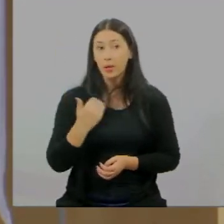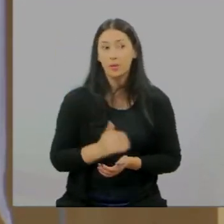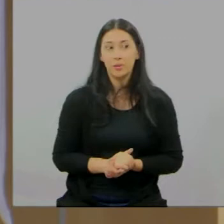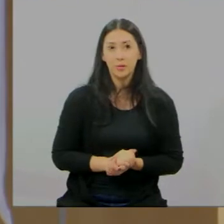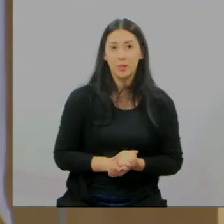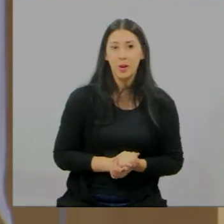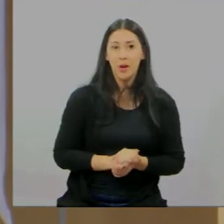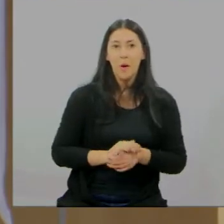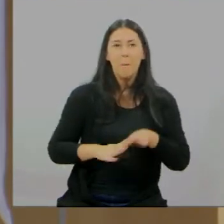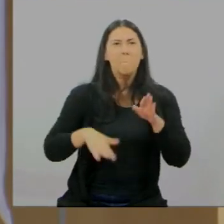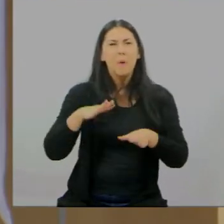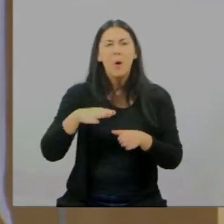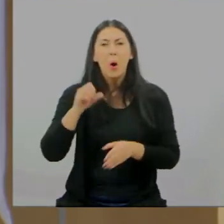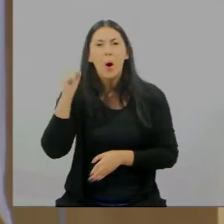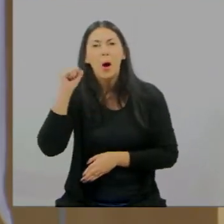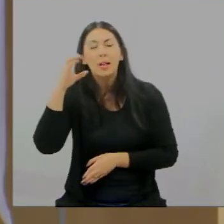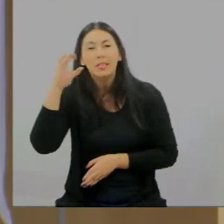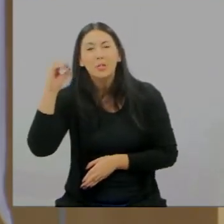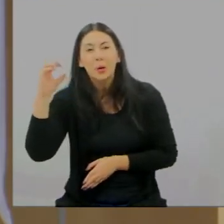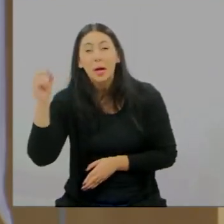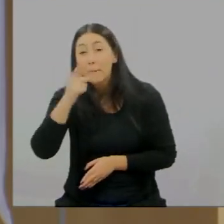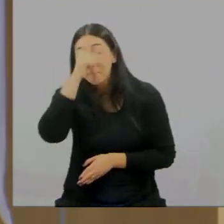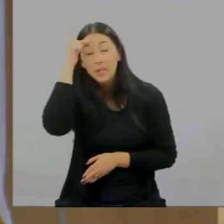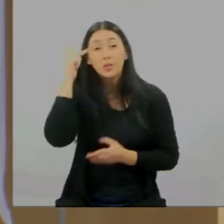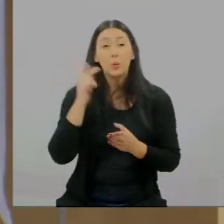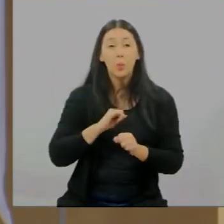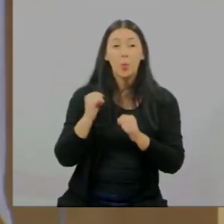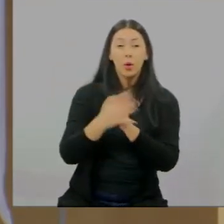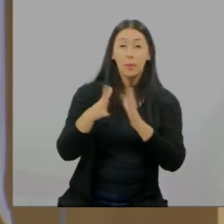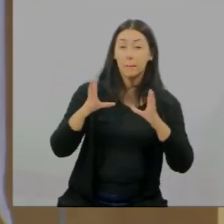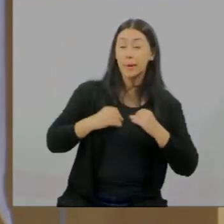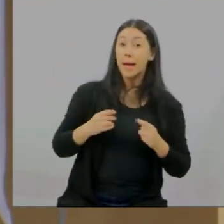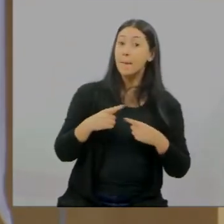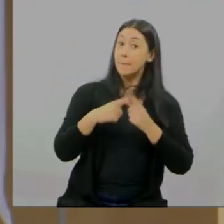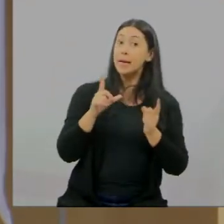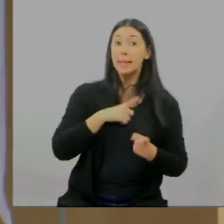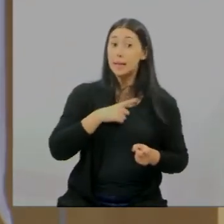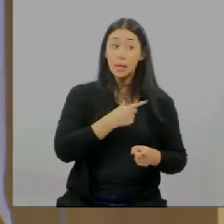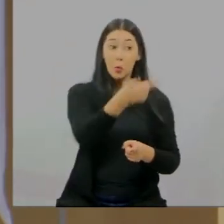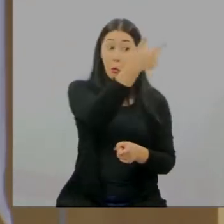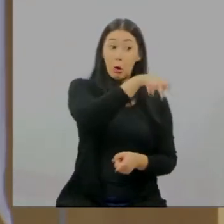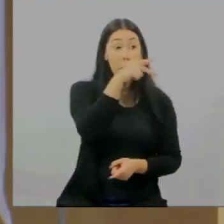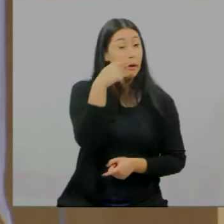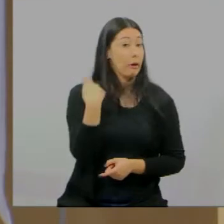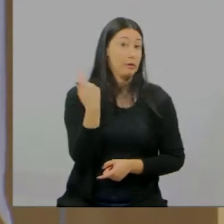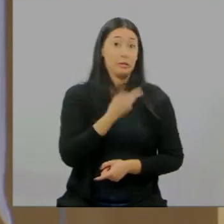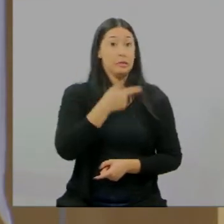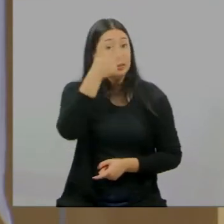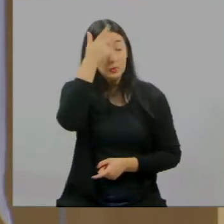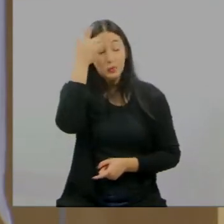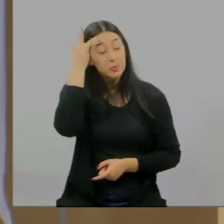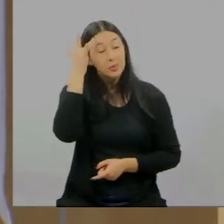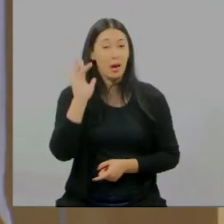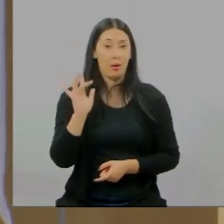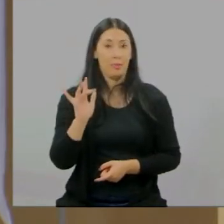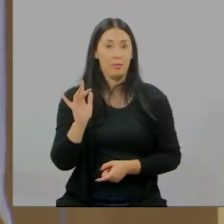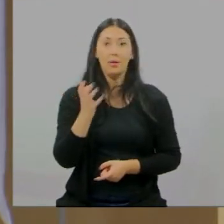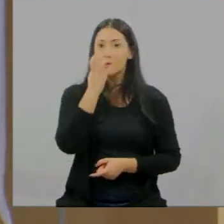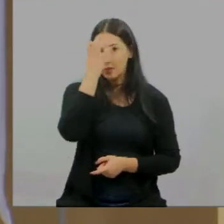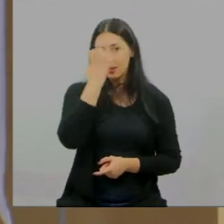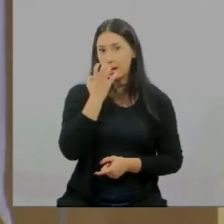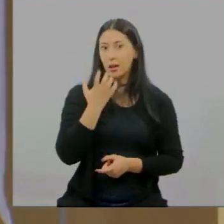Quase 800 pessoas infectadas e muitas que nós não sabemos que está infectada. Então, a coisa é muito